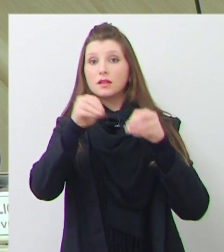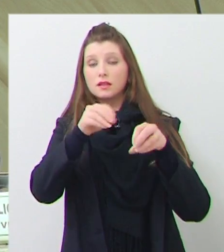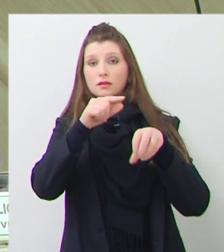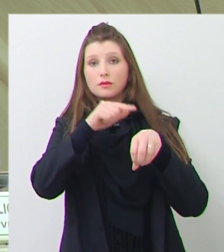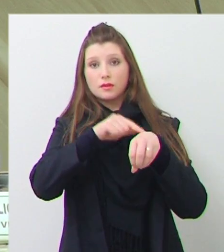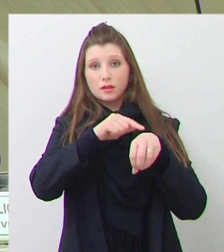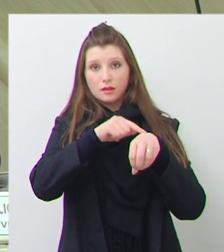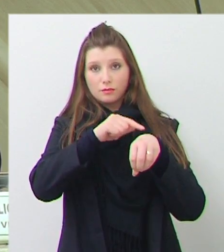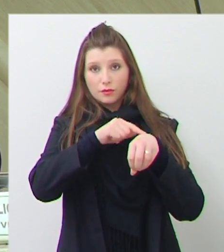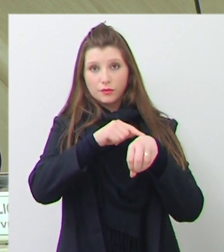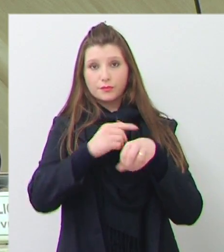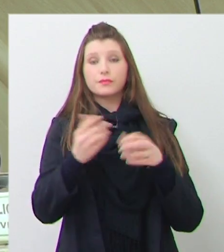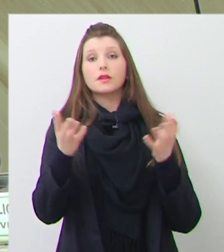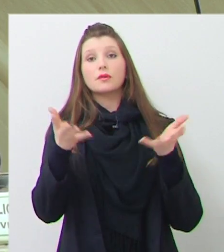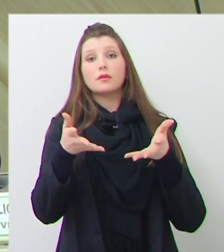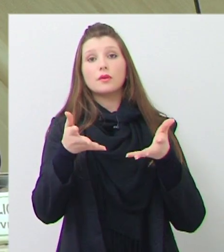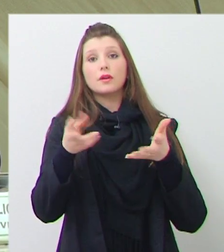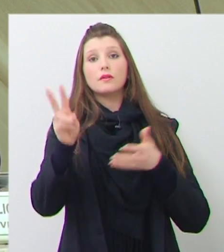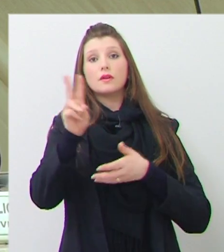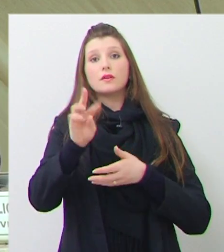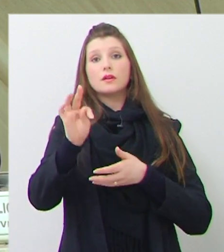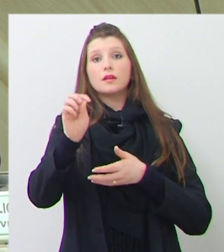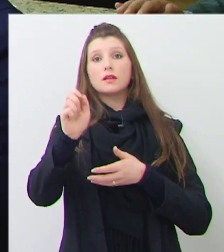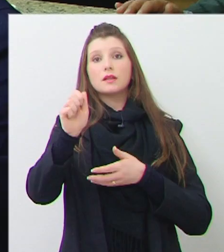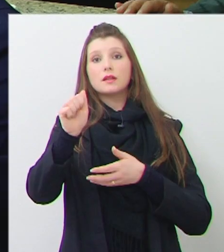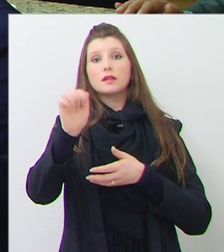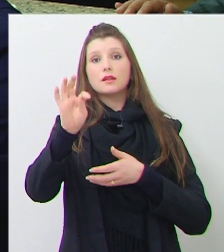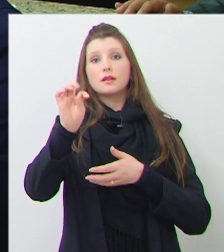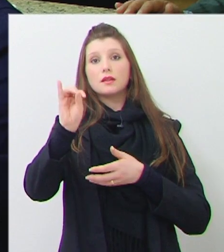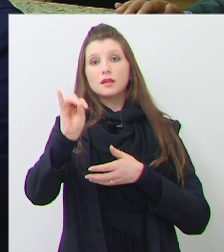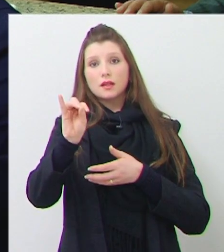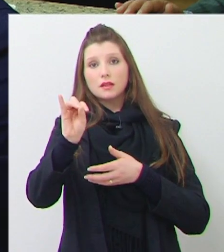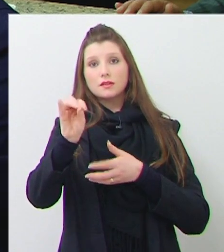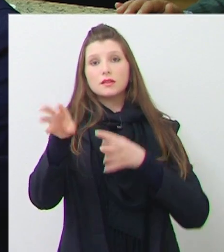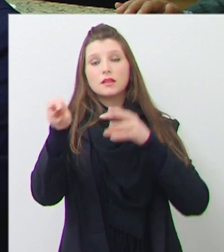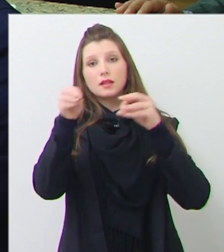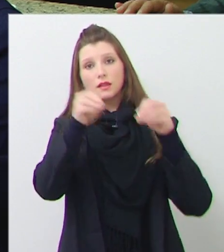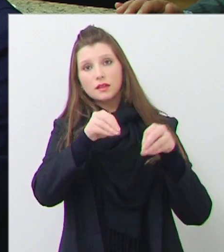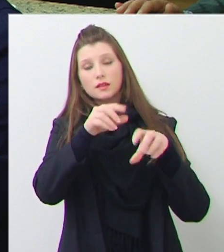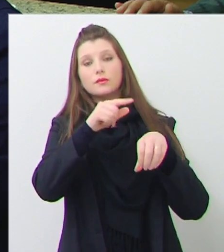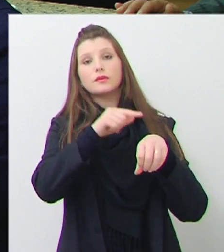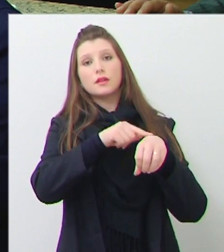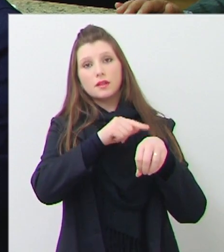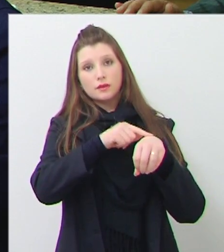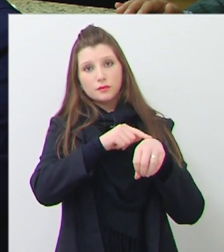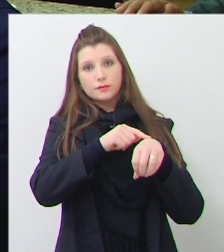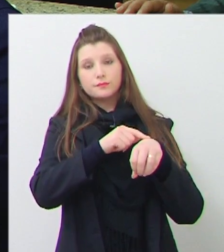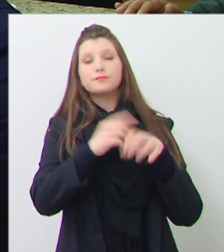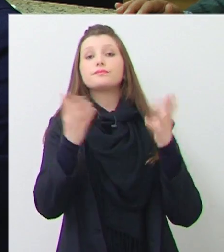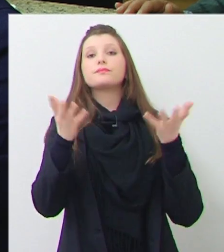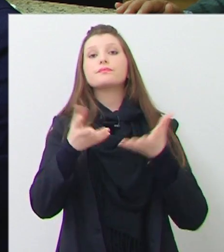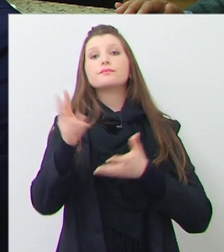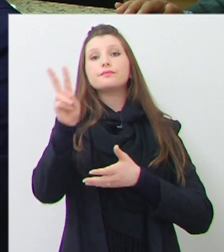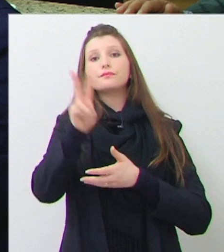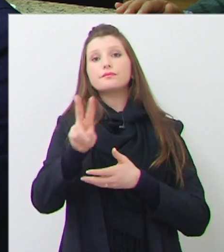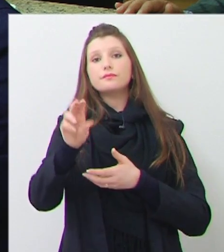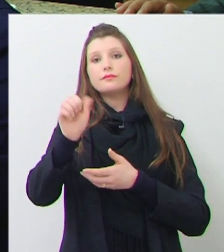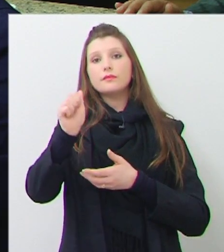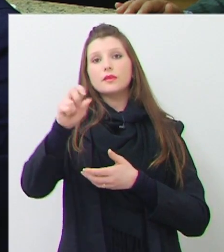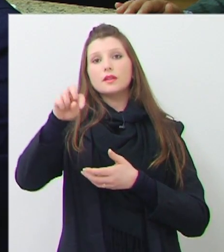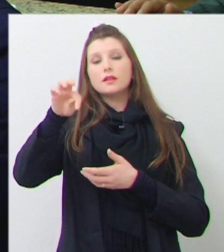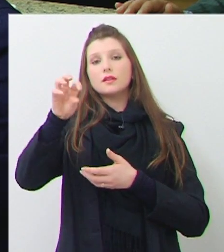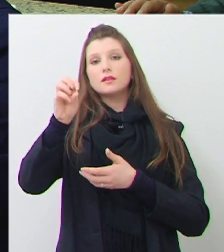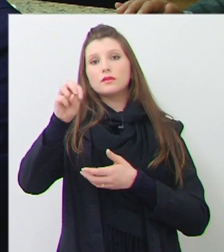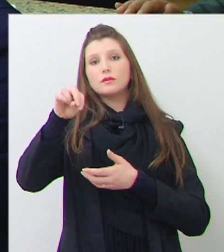do seu tempo. Com a palavra, a vereadora Tatiane Ferro Teixeira, declina do seu tempo. Com a palavra, o vereador Antônio